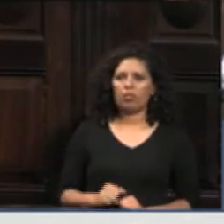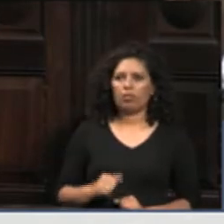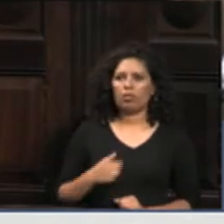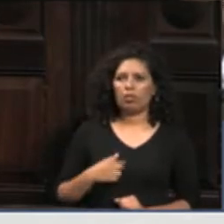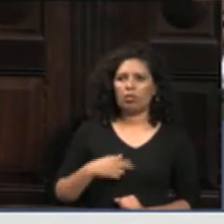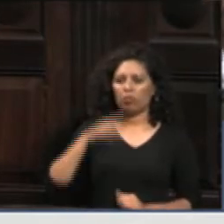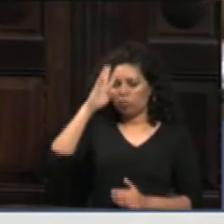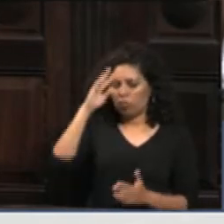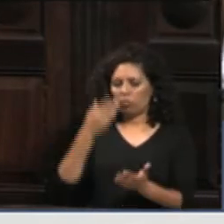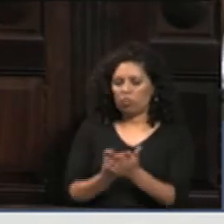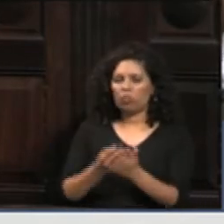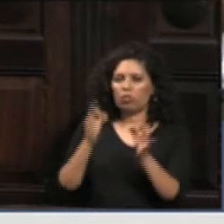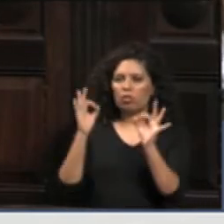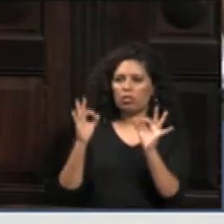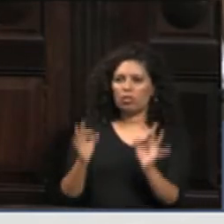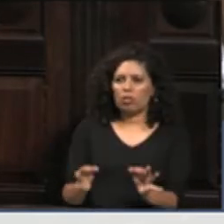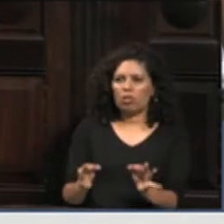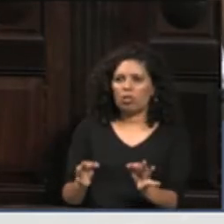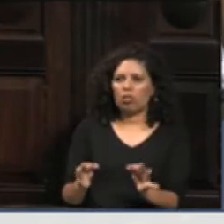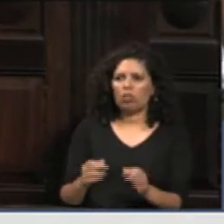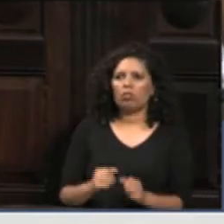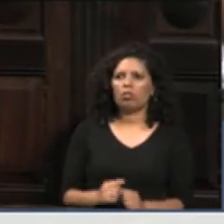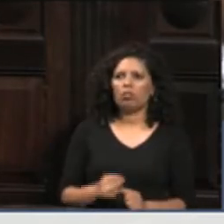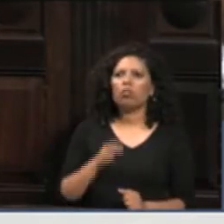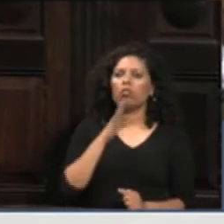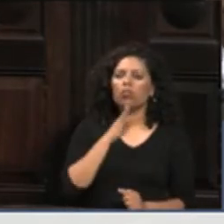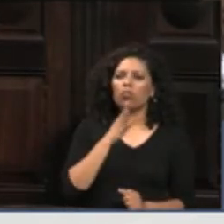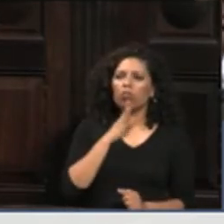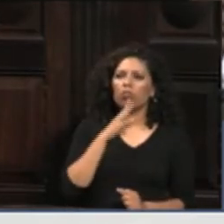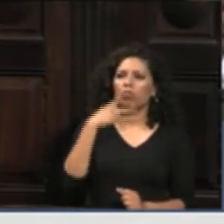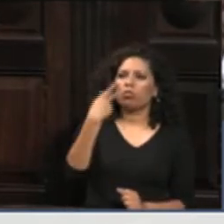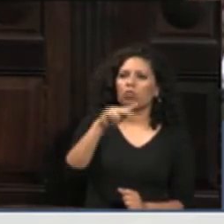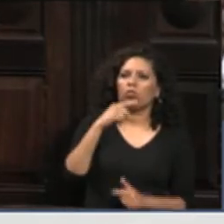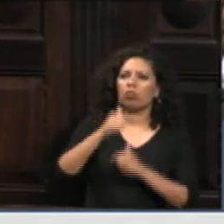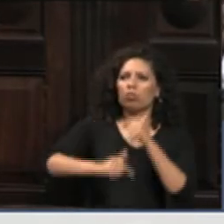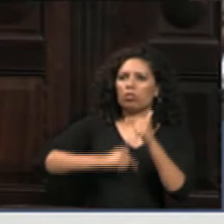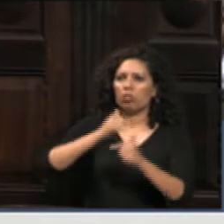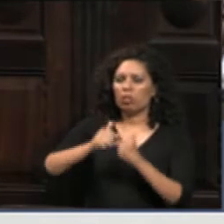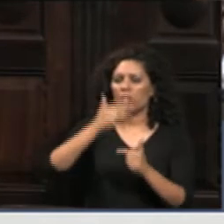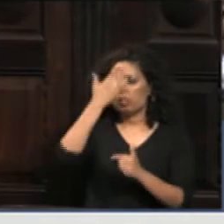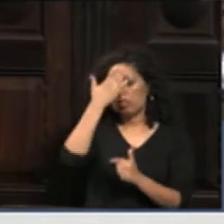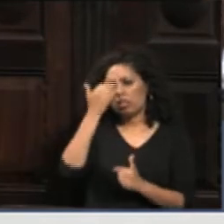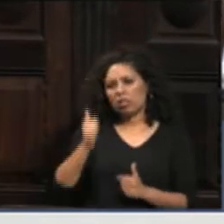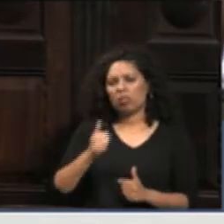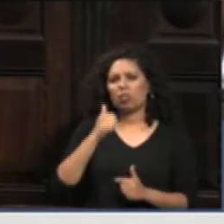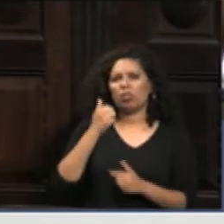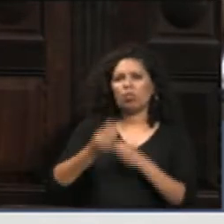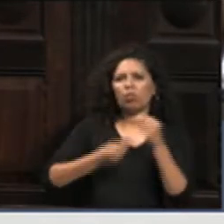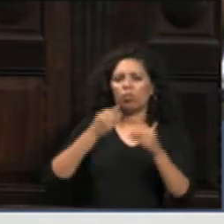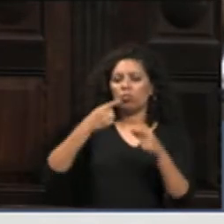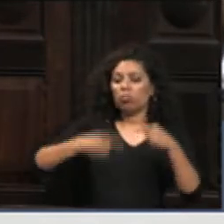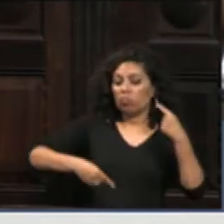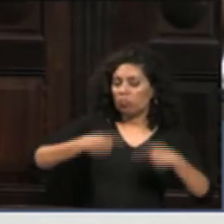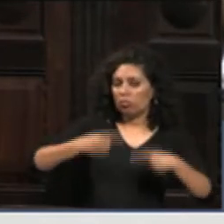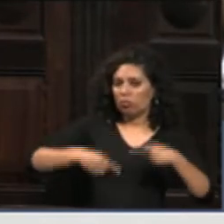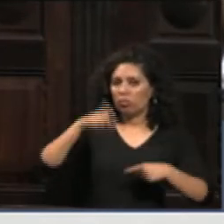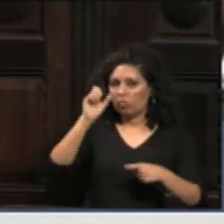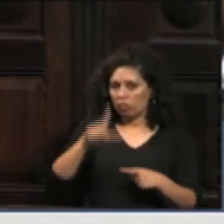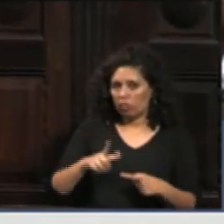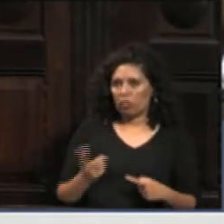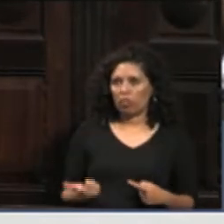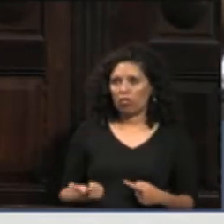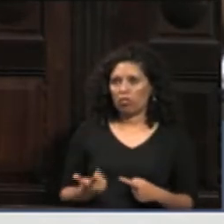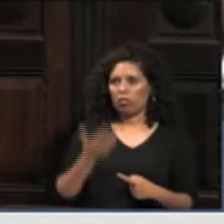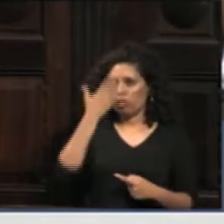certeza absoluta que eu conheço todas as etapas de uma disputa eleitoral. Eu sei o que é